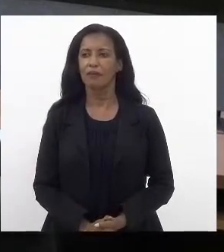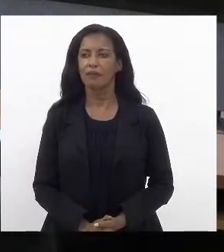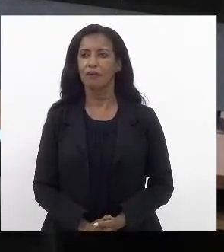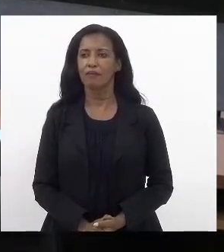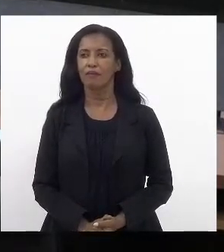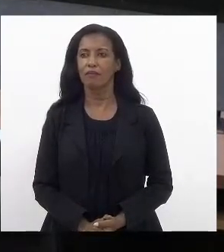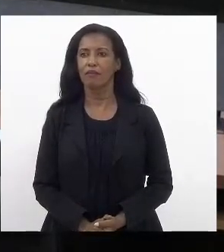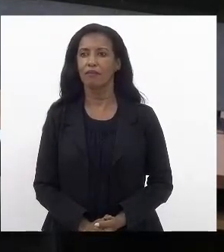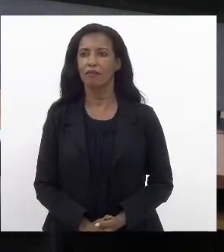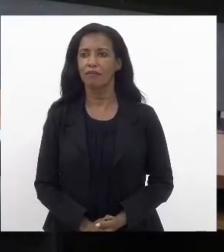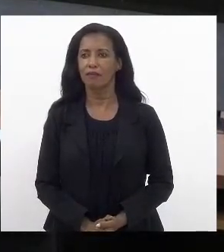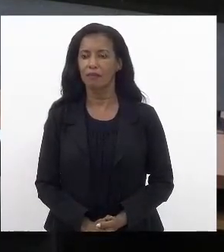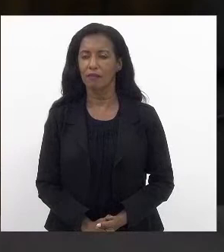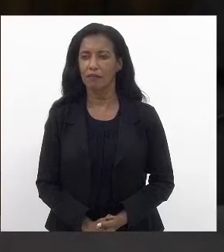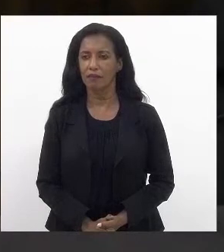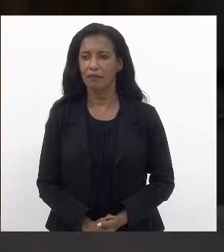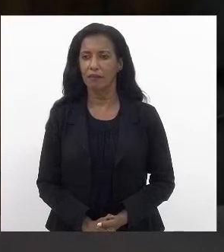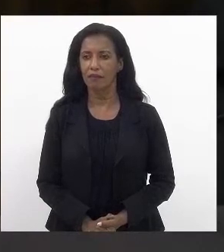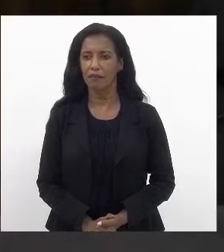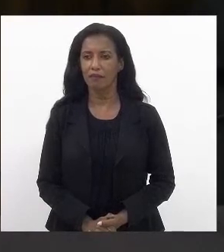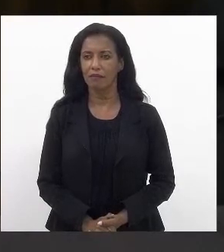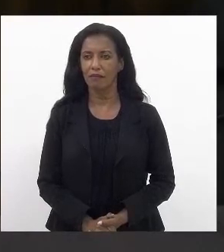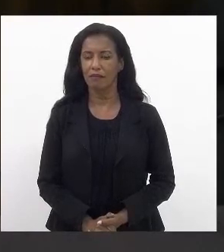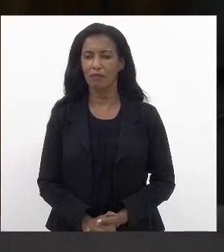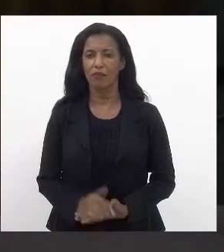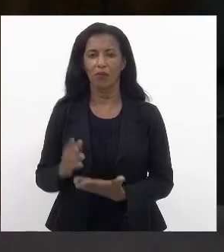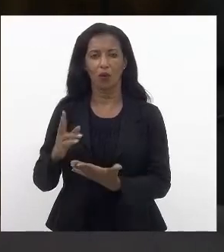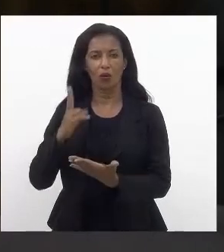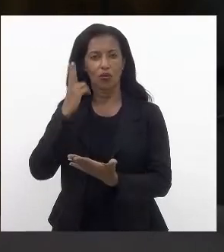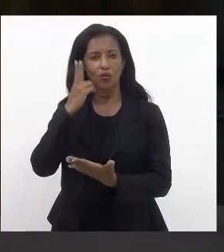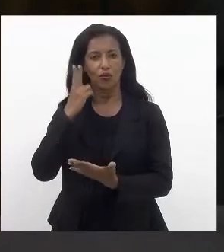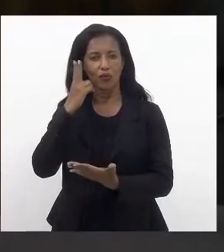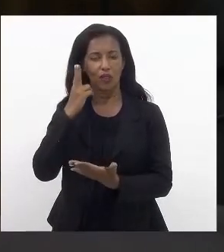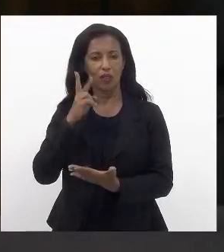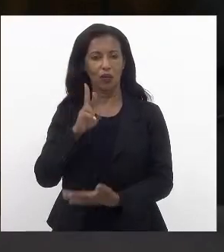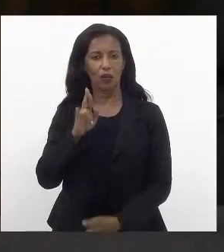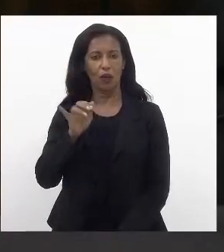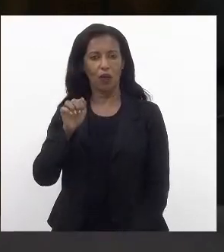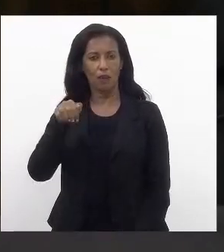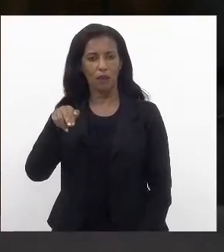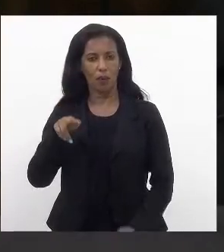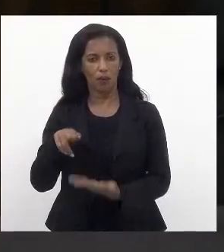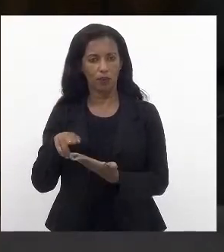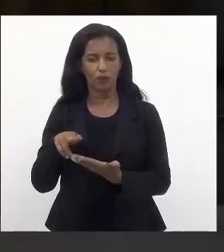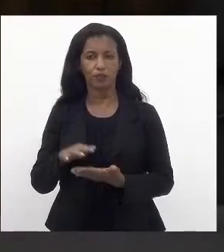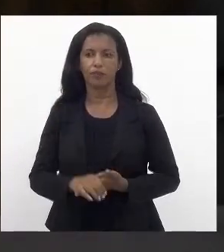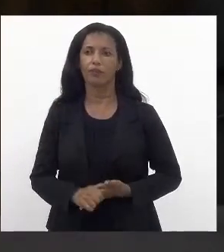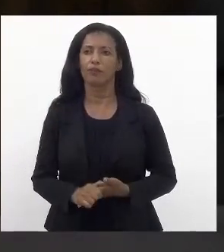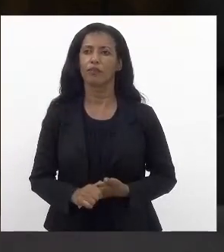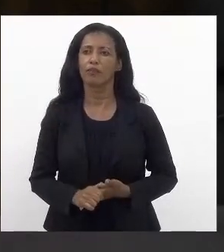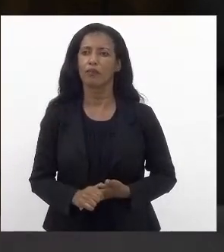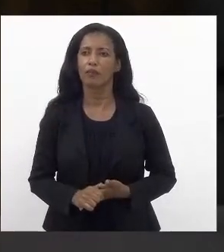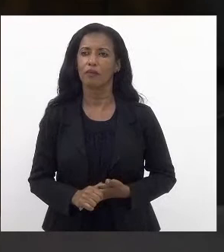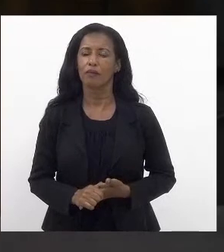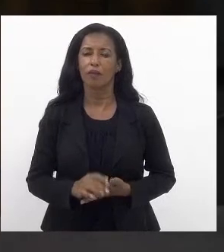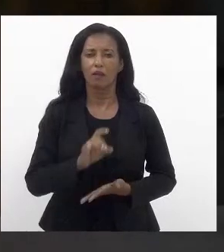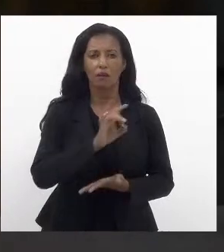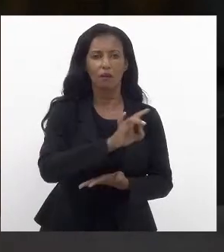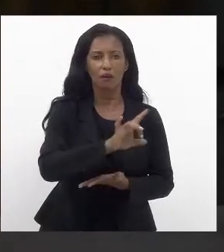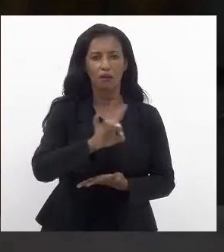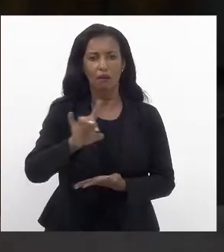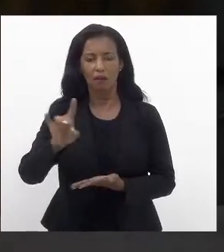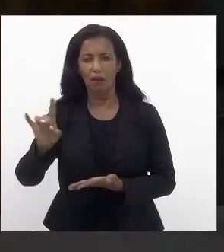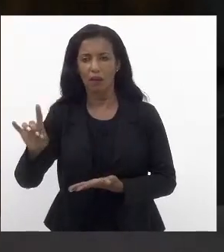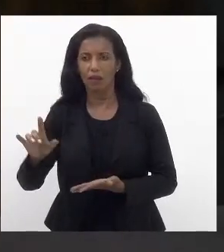senhor deputado também Newton, nosso vereador também Raymond, os demais, Dr. Rogério Vacil, o